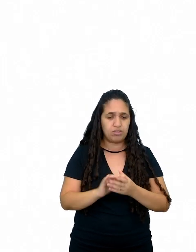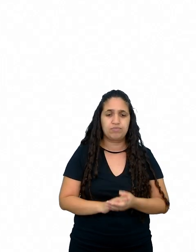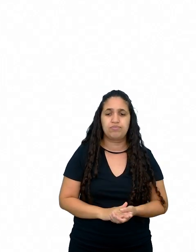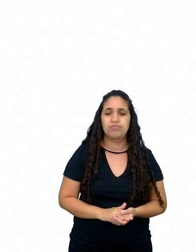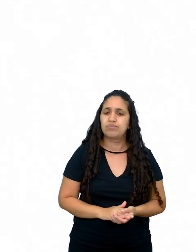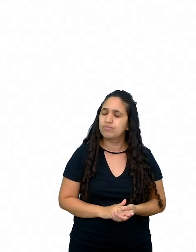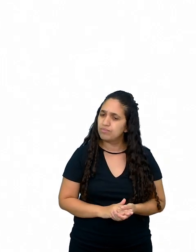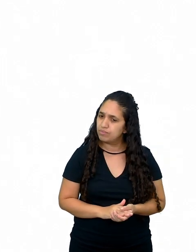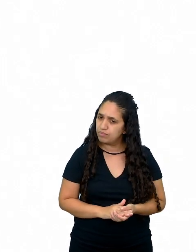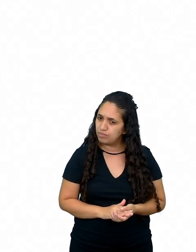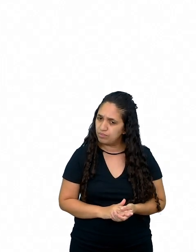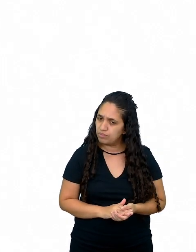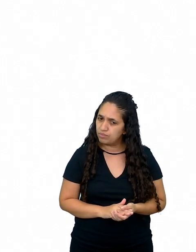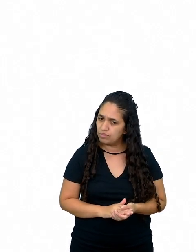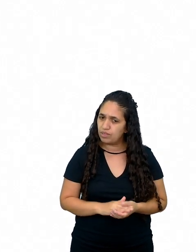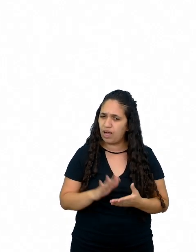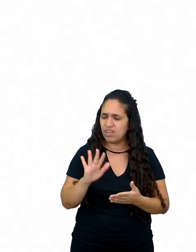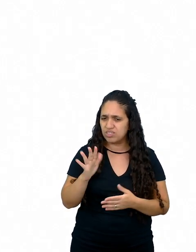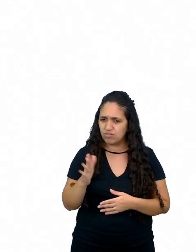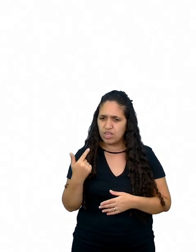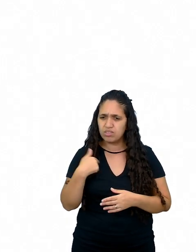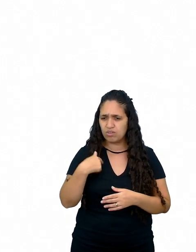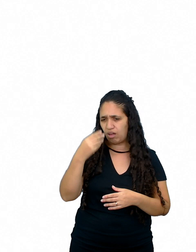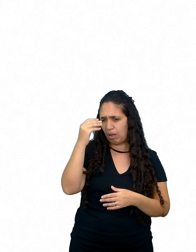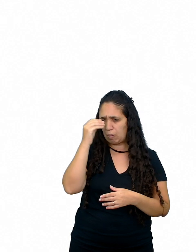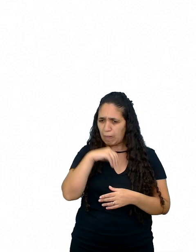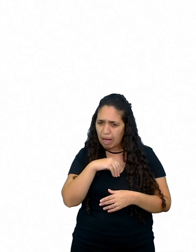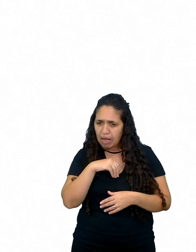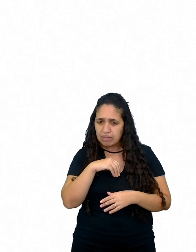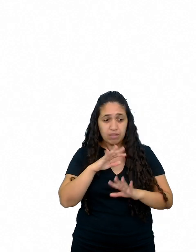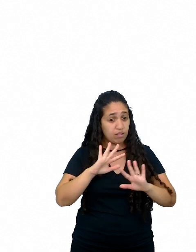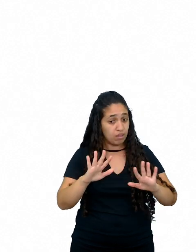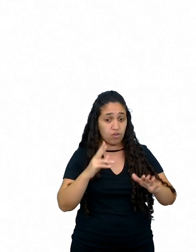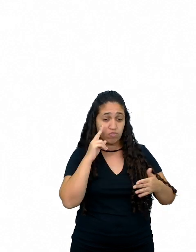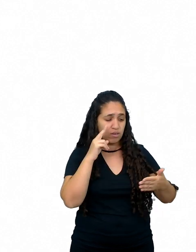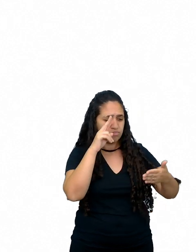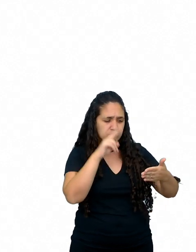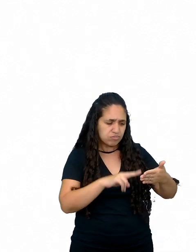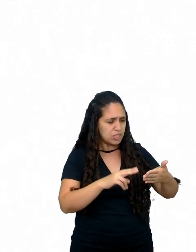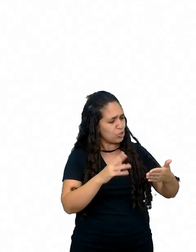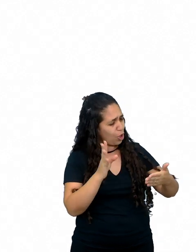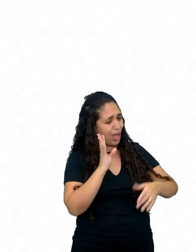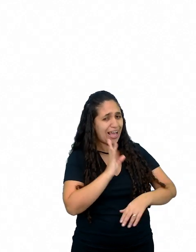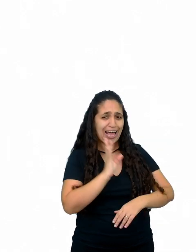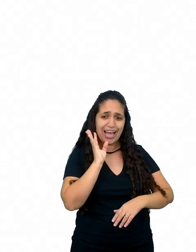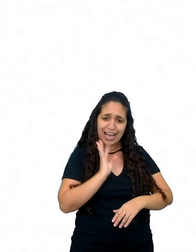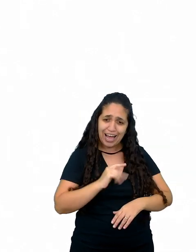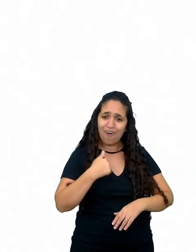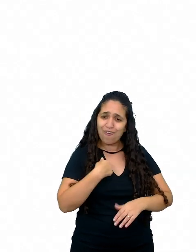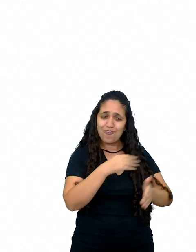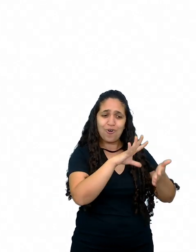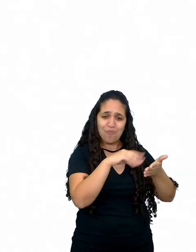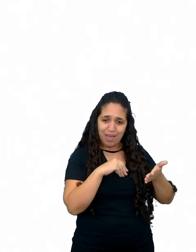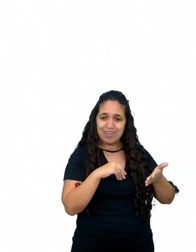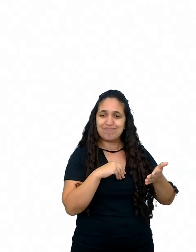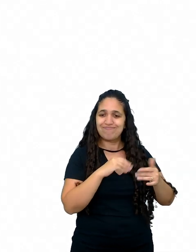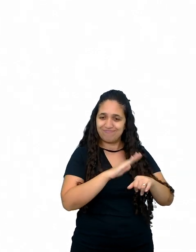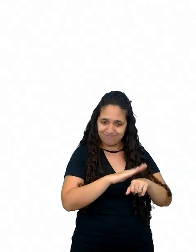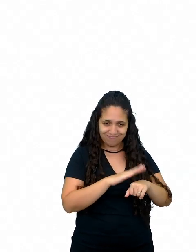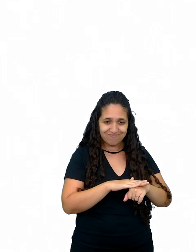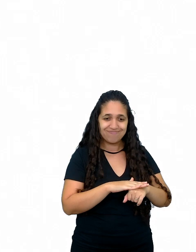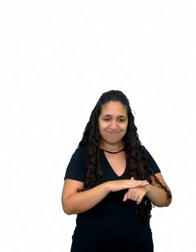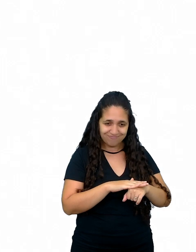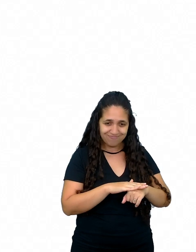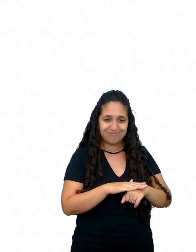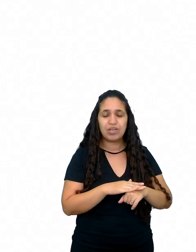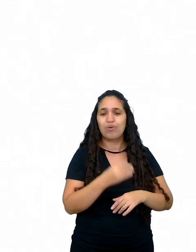sei, estou um pouco desanimada de aplicar isso. Aí você lê lá e fala, nossa, que coisa bacana, eu vou fazer isso, né? Ajuda